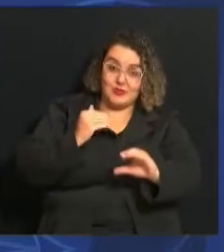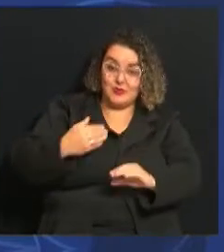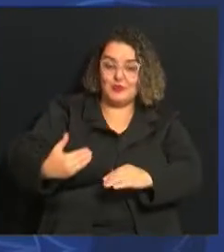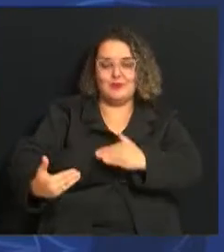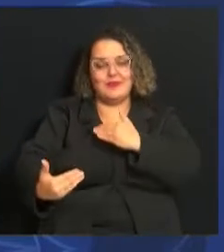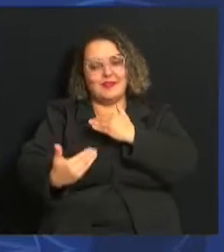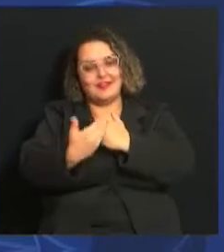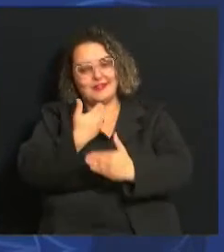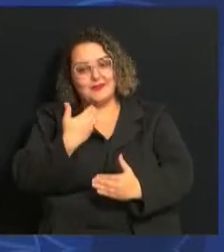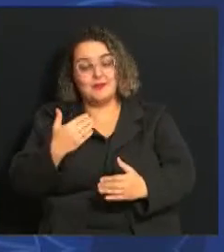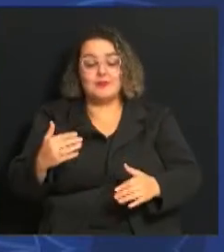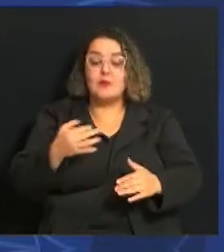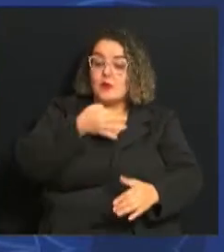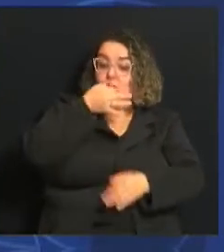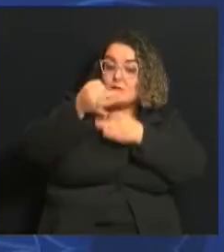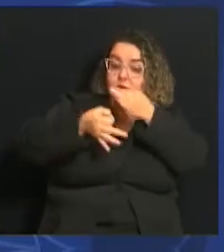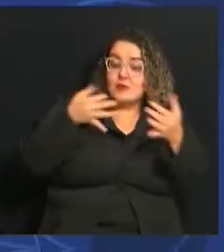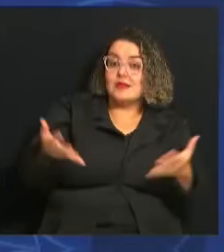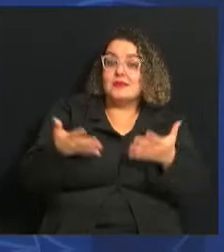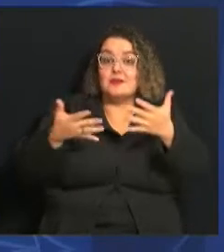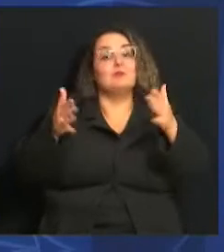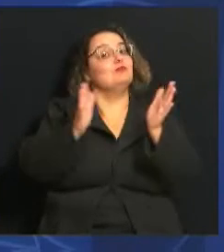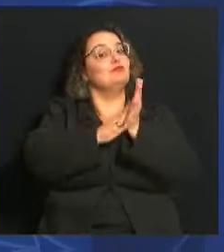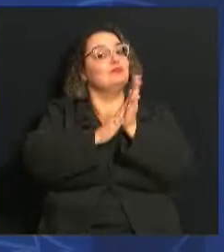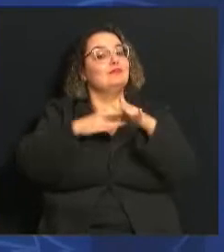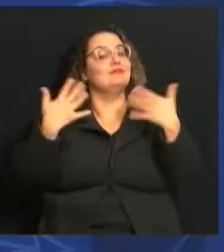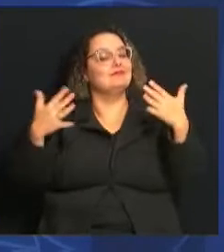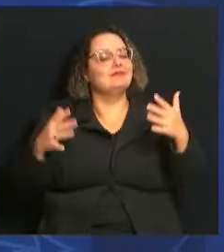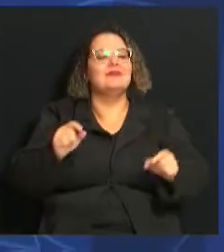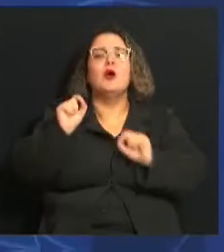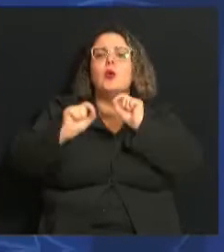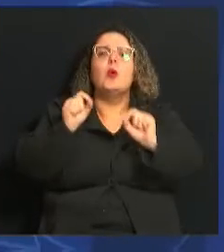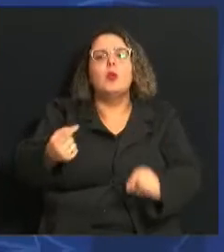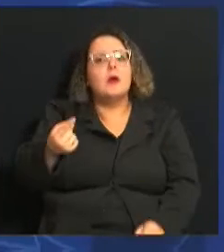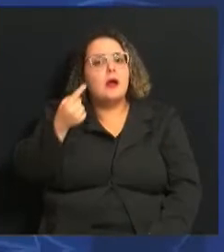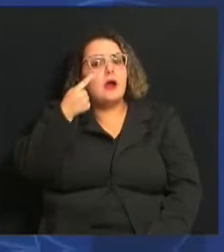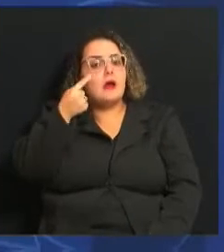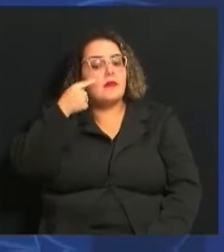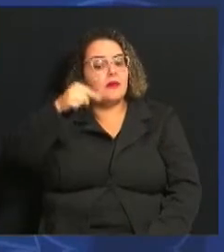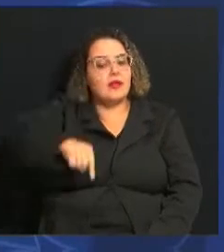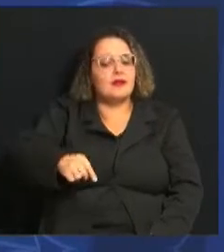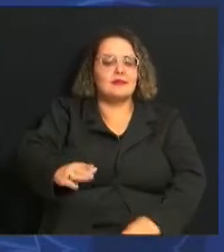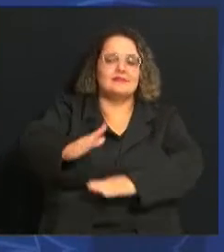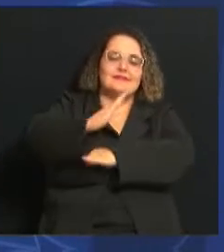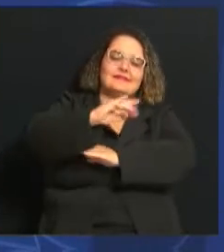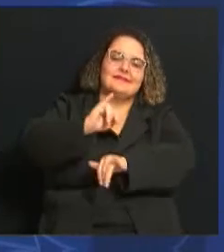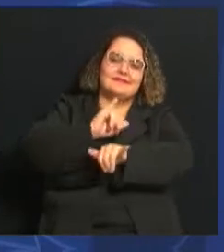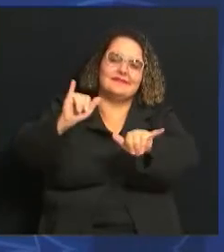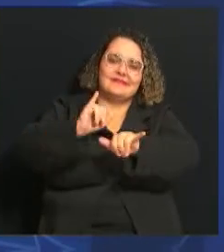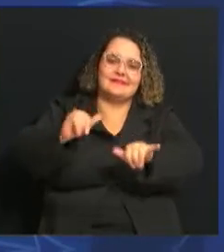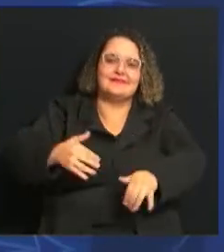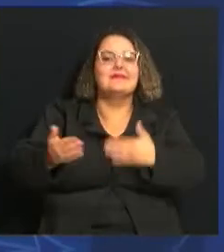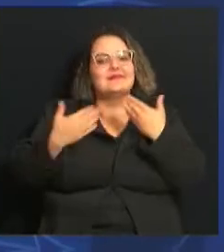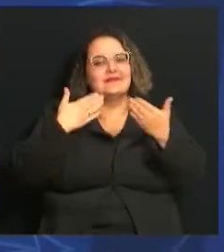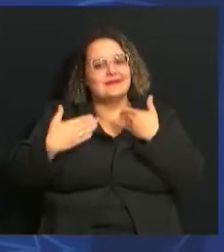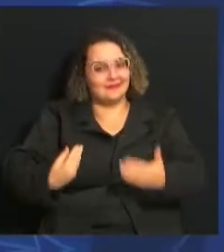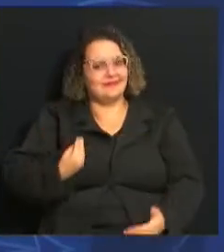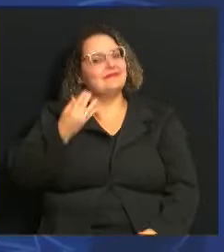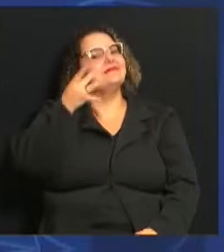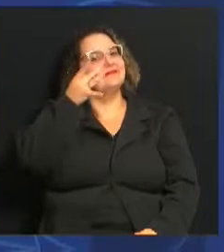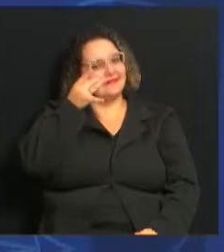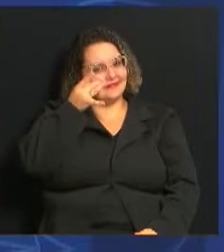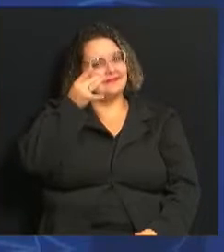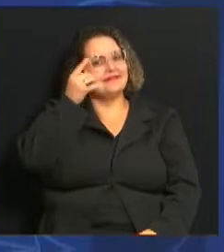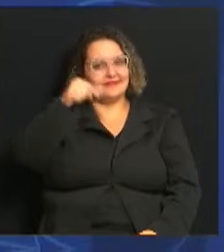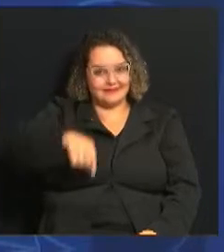um elogio, uma crítica construtiva, o que você quer assistir aqui no nosso telejornal, que a gente conversa ao vivo